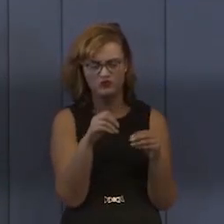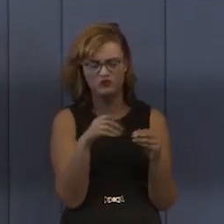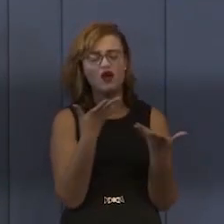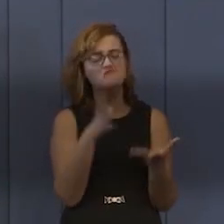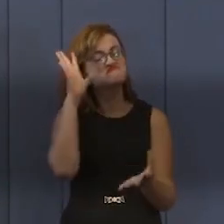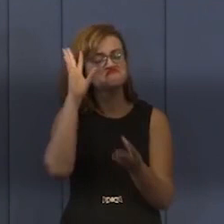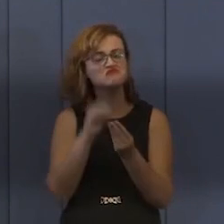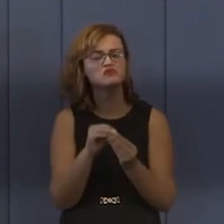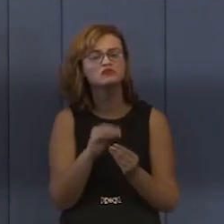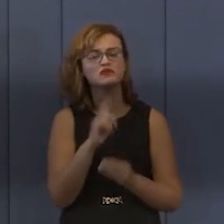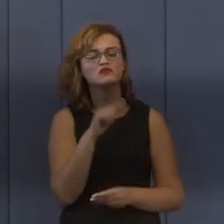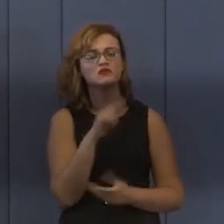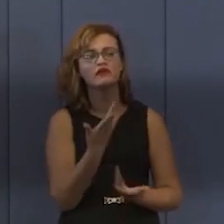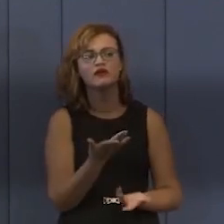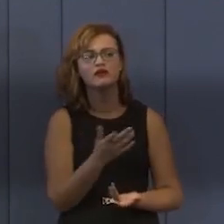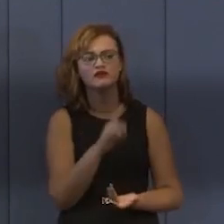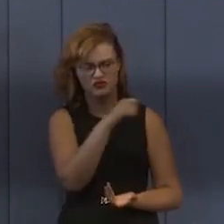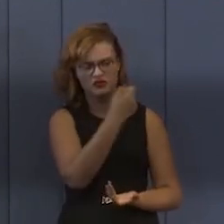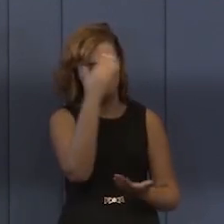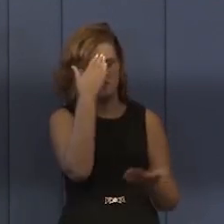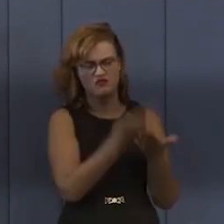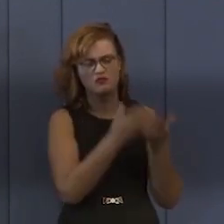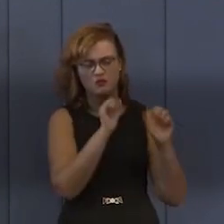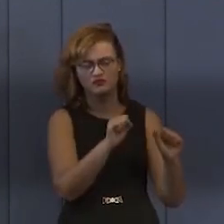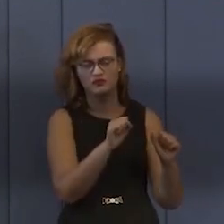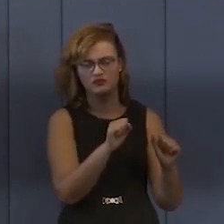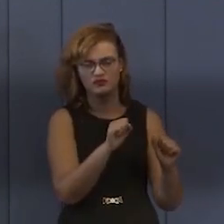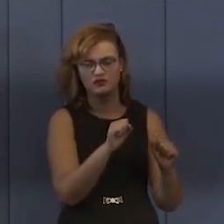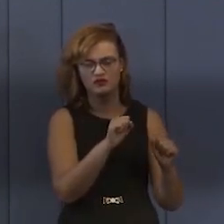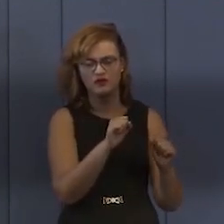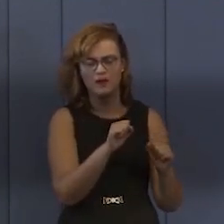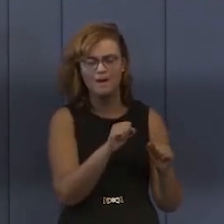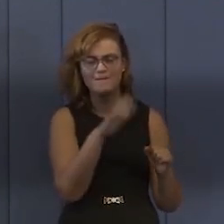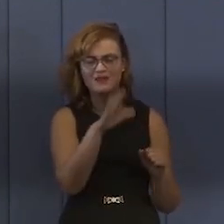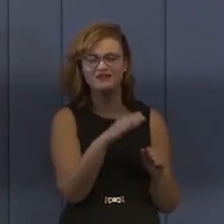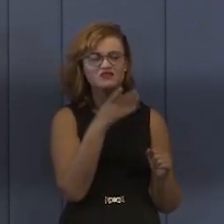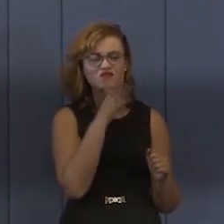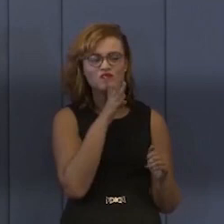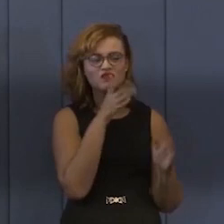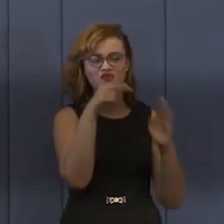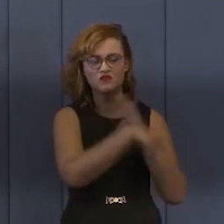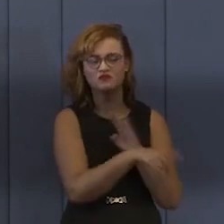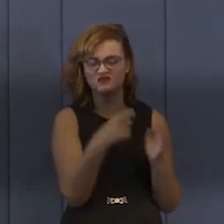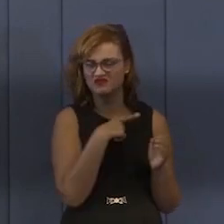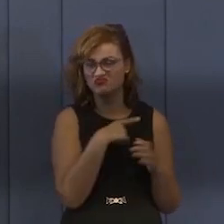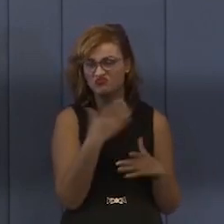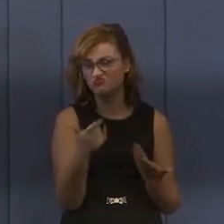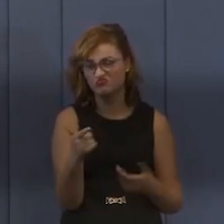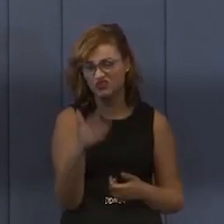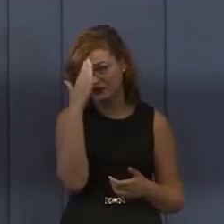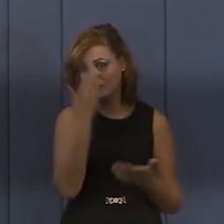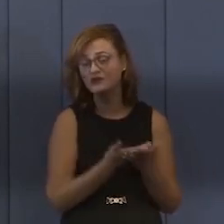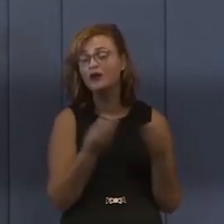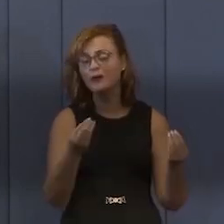Você cumprindo esse checklist, você está dentro de um grau de confiança formal, mas não de confiança